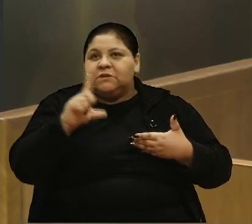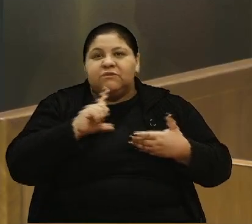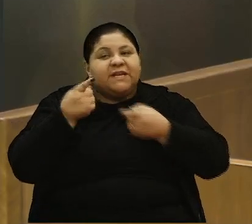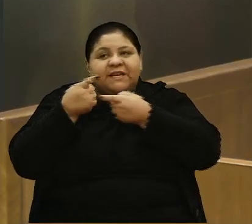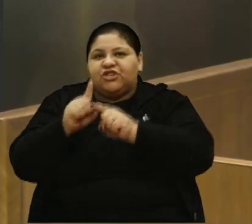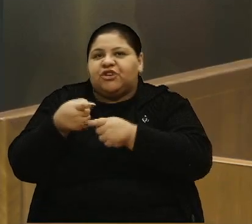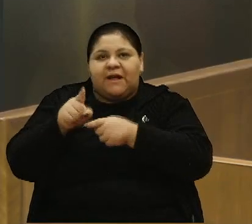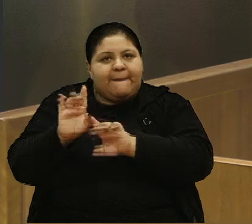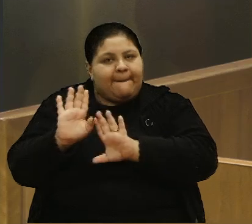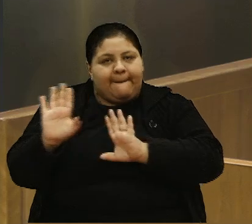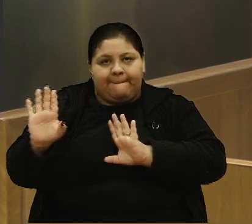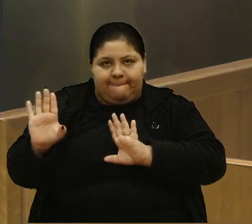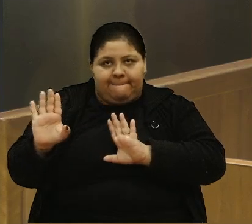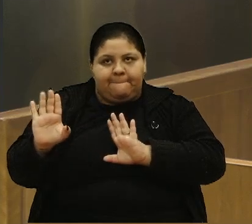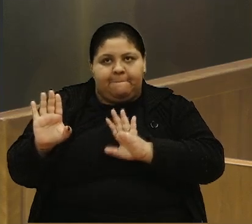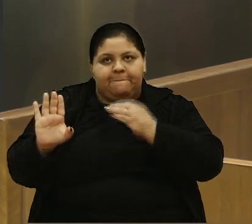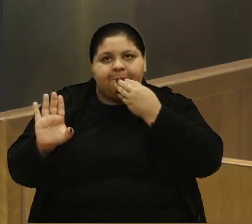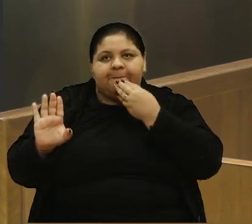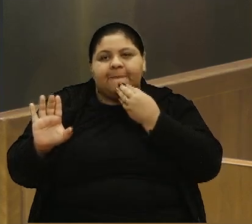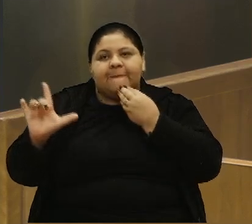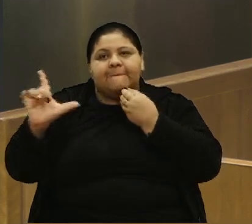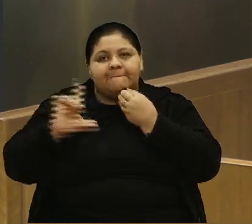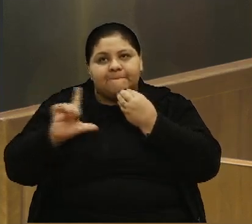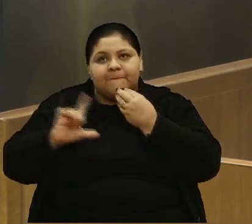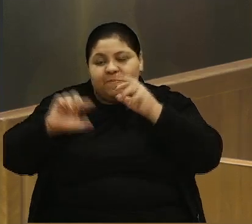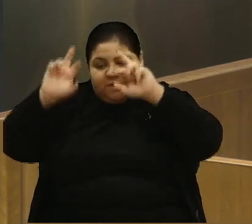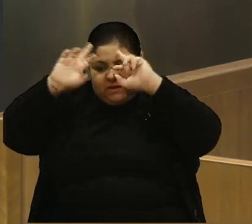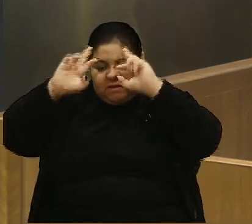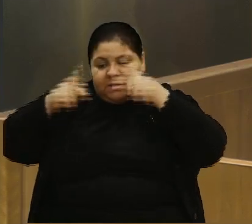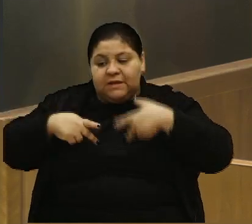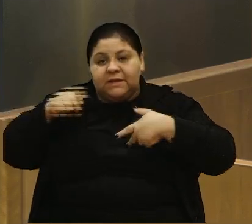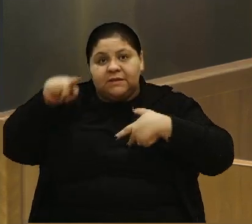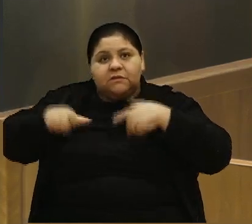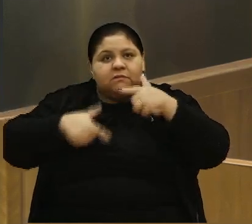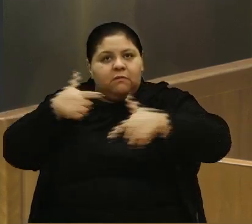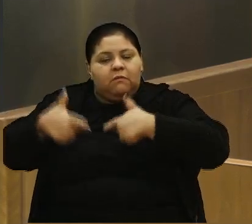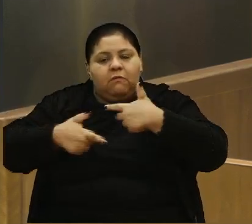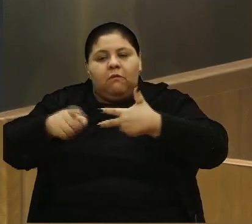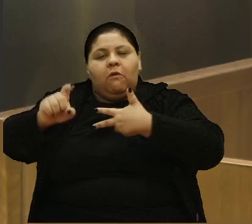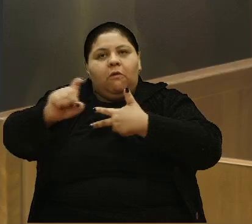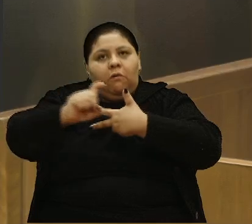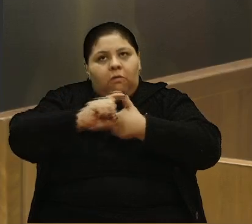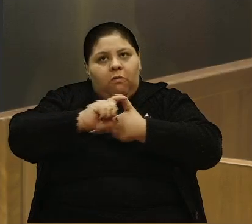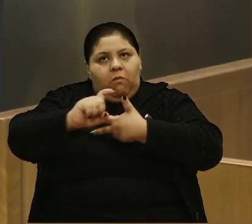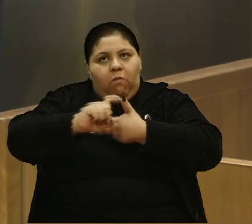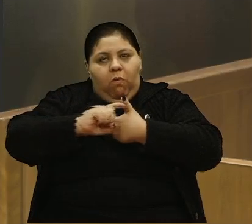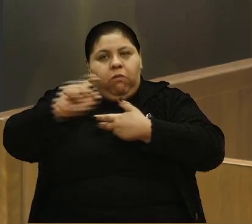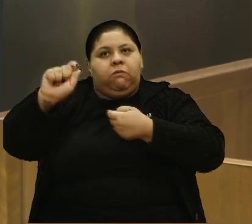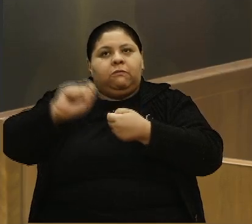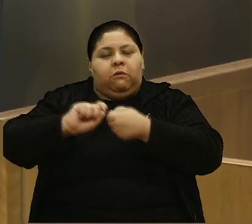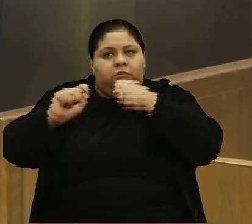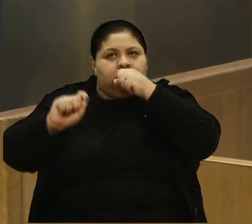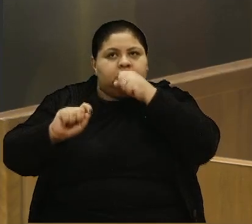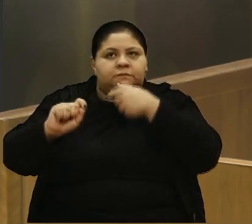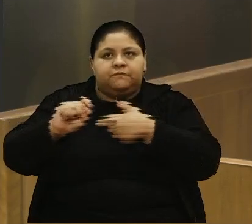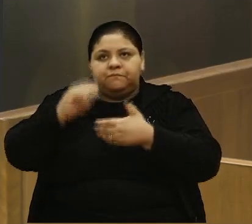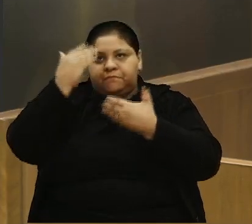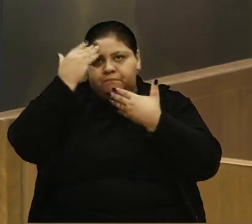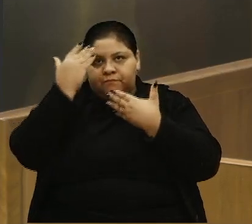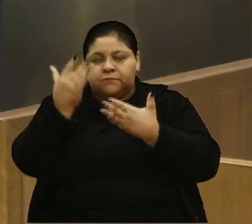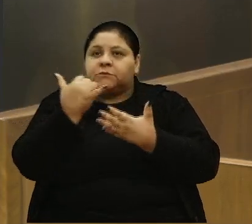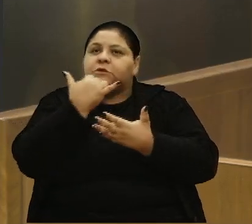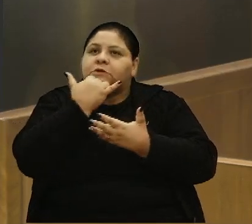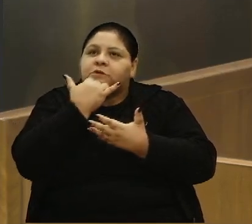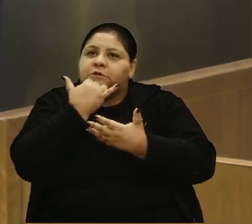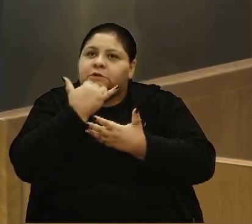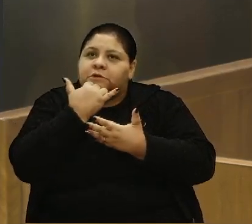criticar. Tem que reconhecer, porque é esse o trabalho que o Executivo tem que fazer, e está sendo feito. Obrigado.